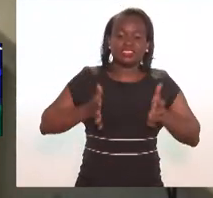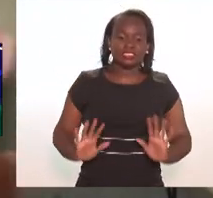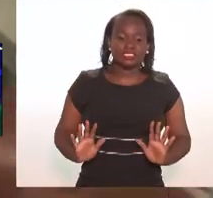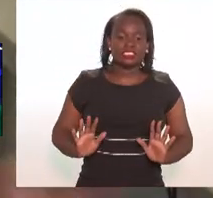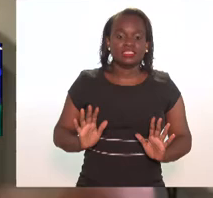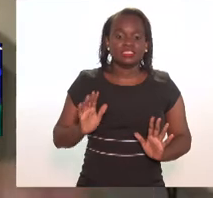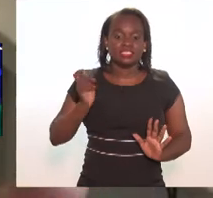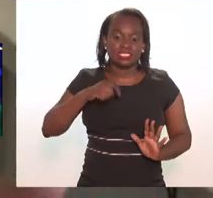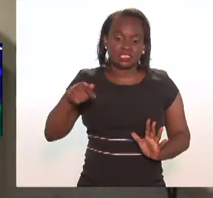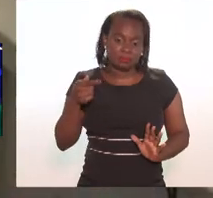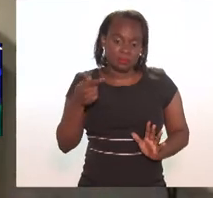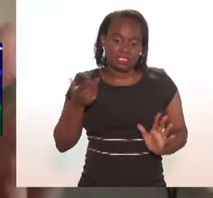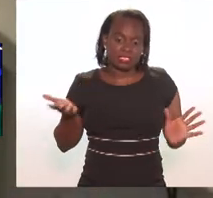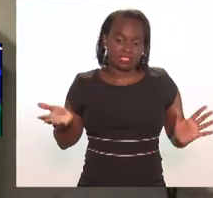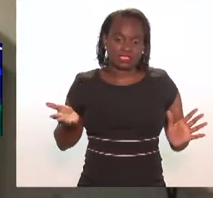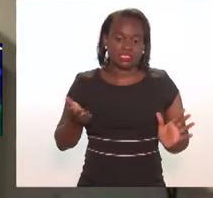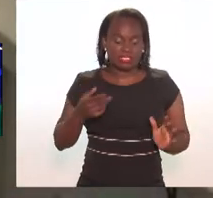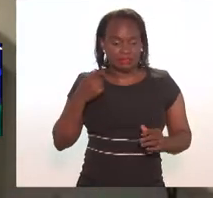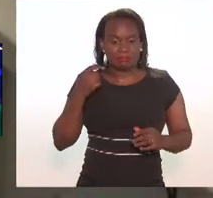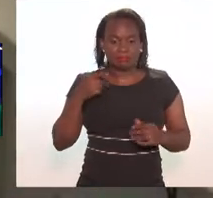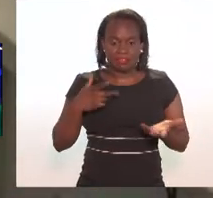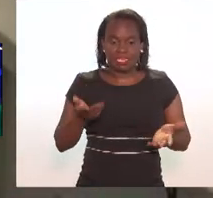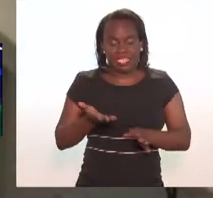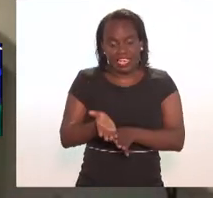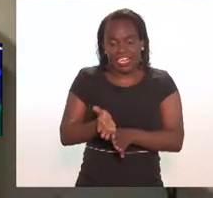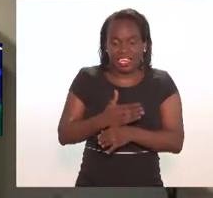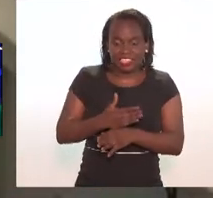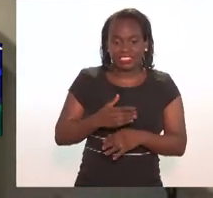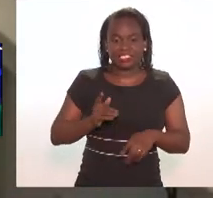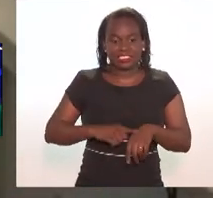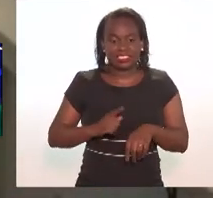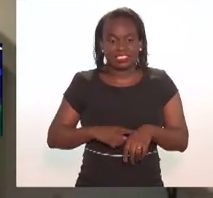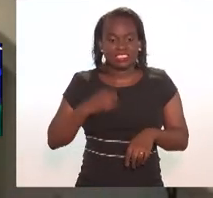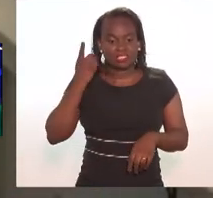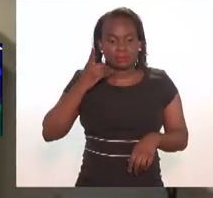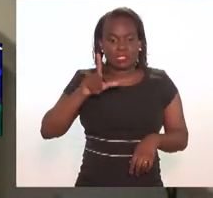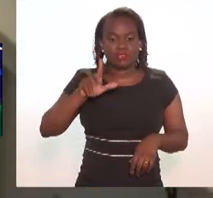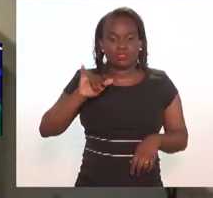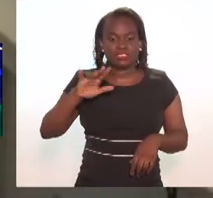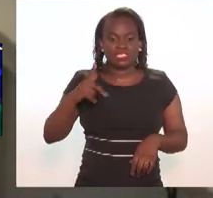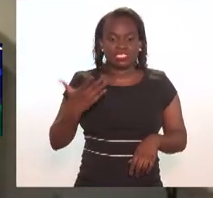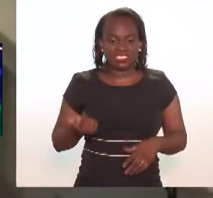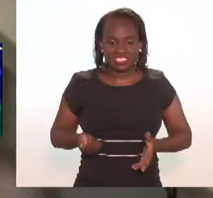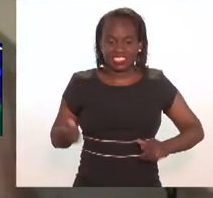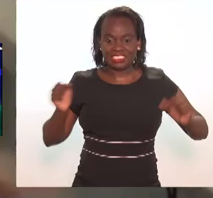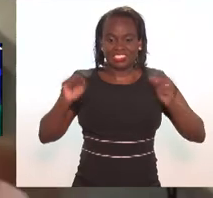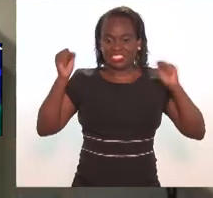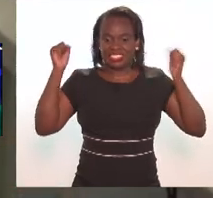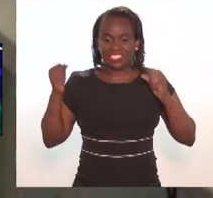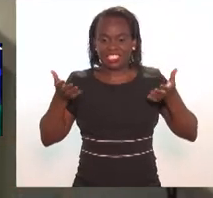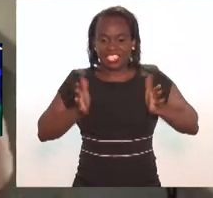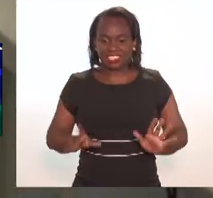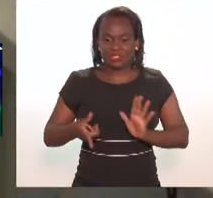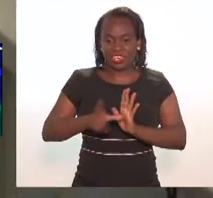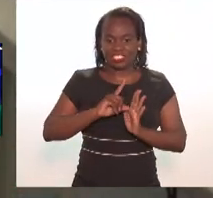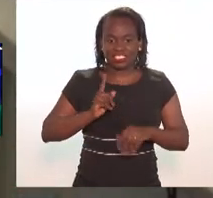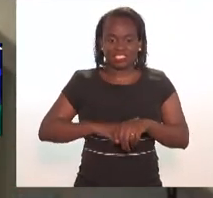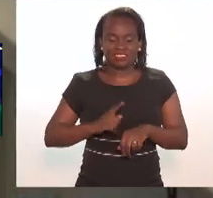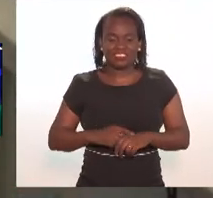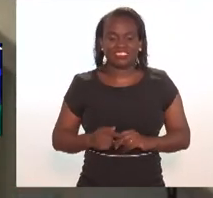com 7 meses, são mais precoces, como é o caso da deputada Lucinha. Ela é tão agitada que nasceu antes do